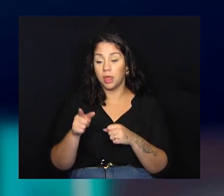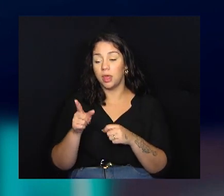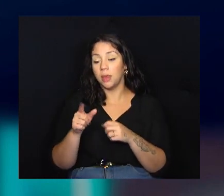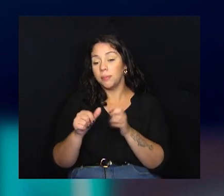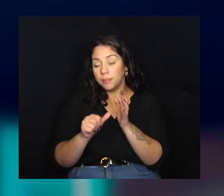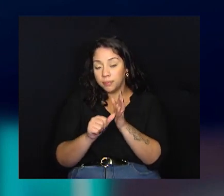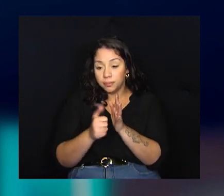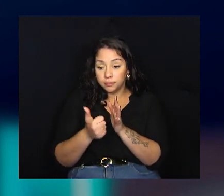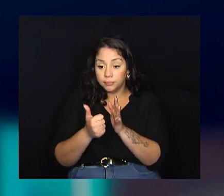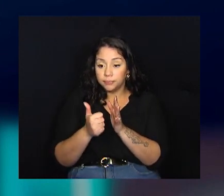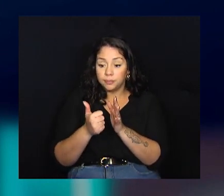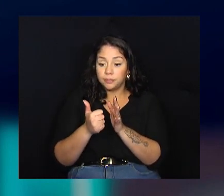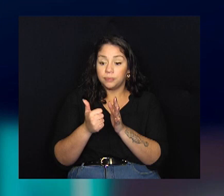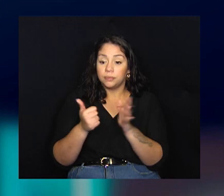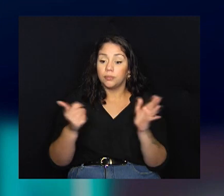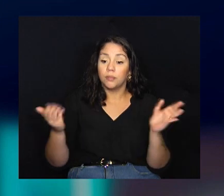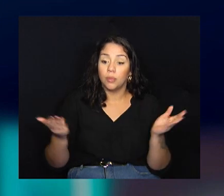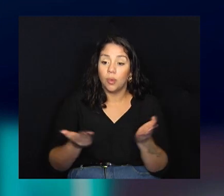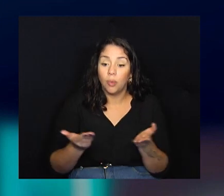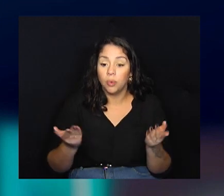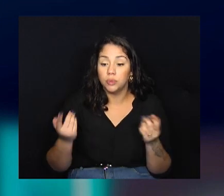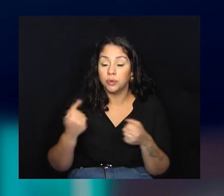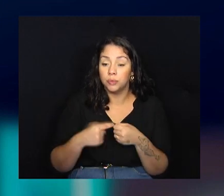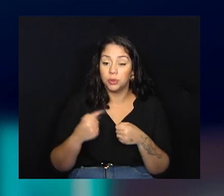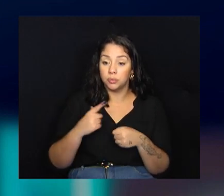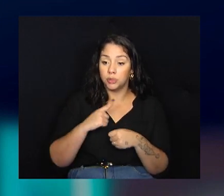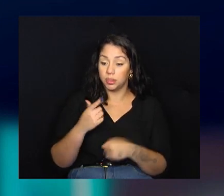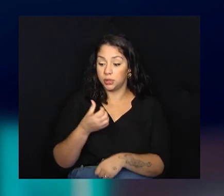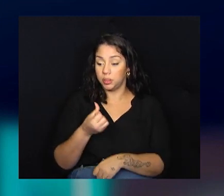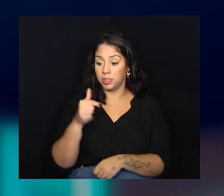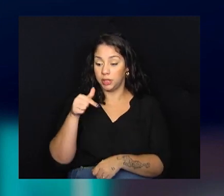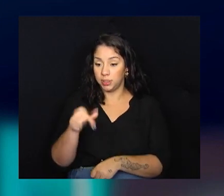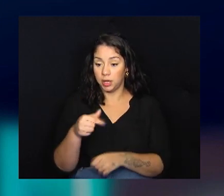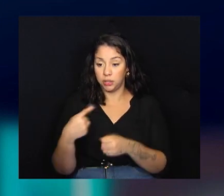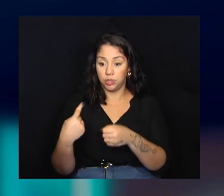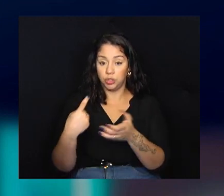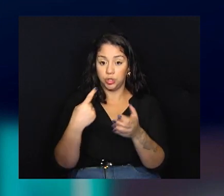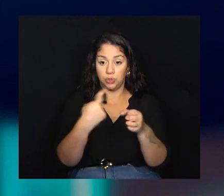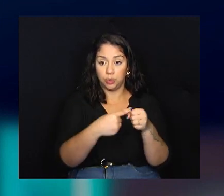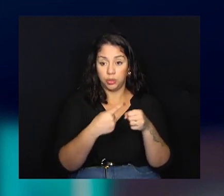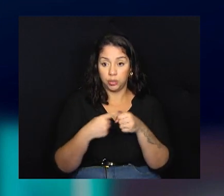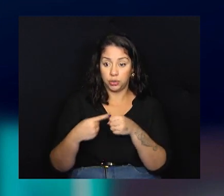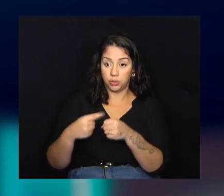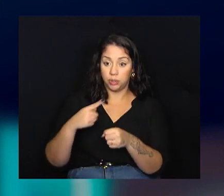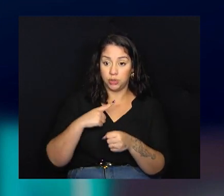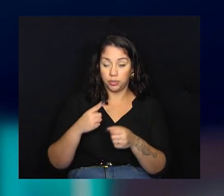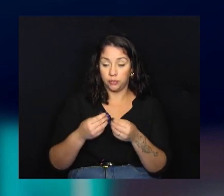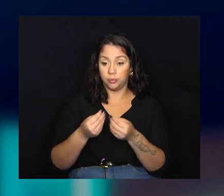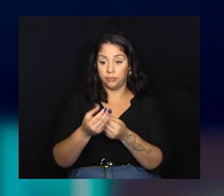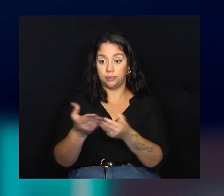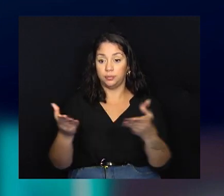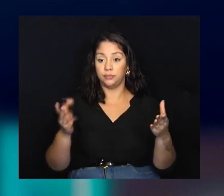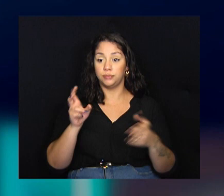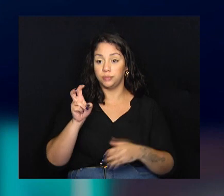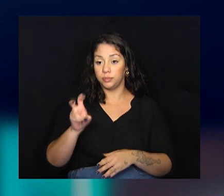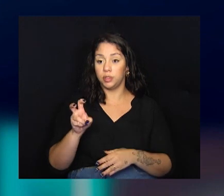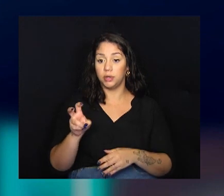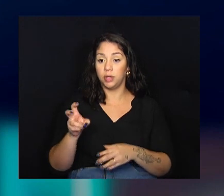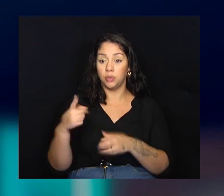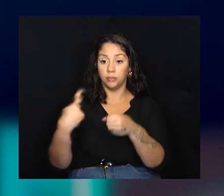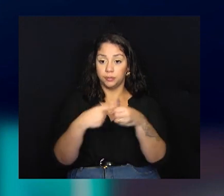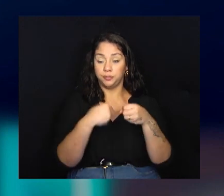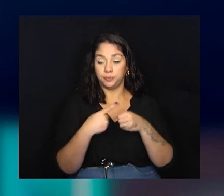tá hoje o município conta com 67 unidades distribuídas pelos 5 atuais distintos de saúde do município